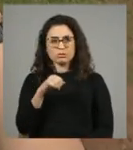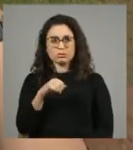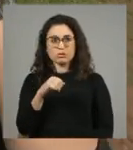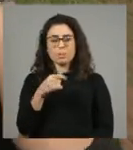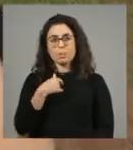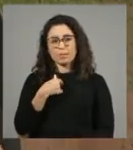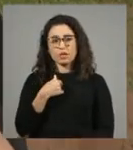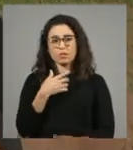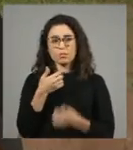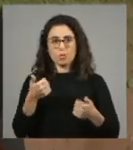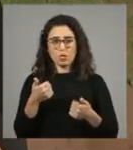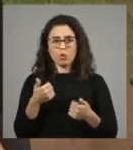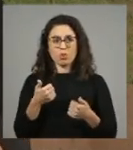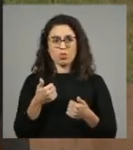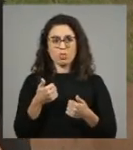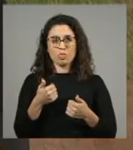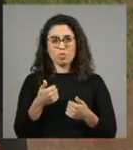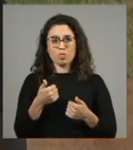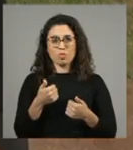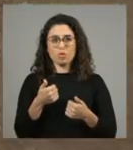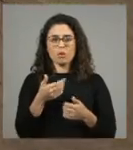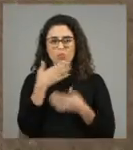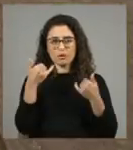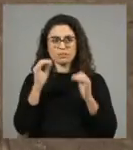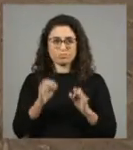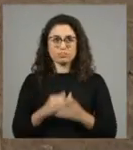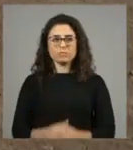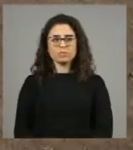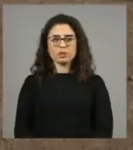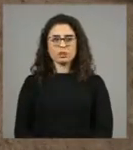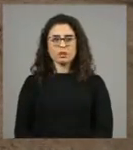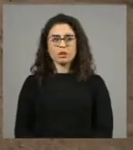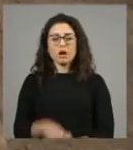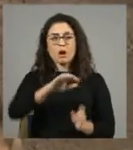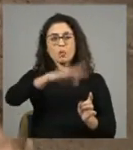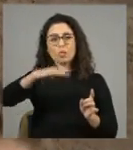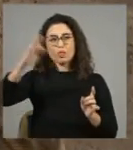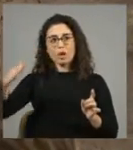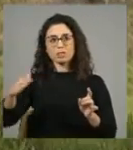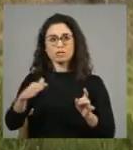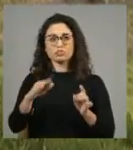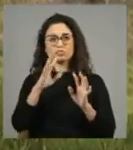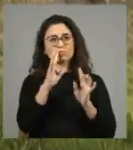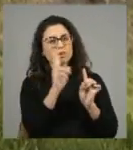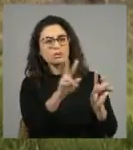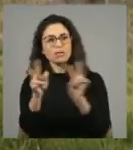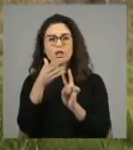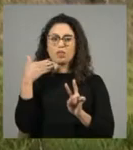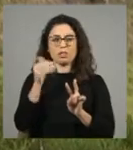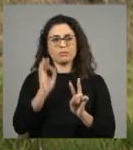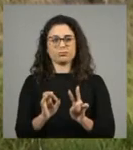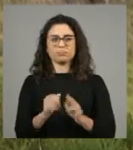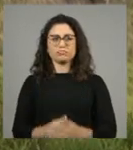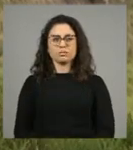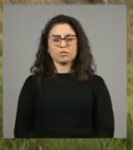me, but yeah, the nature is really beautiful. A energia que as montanhas dão é lindo. É muito bonito. Para